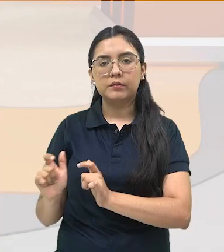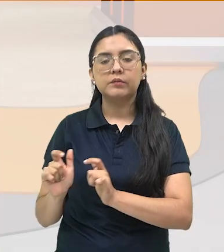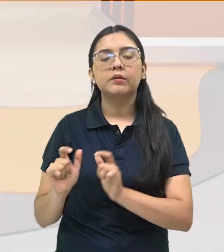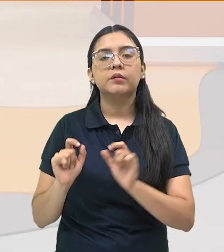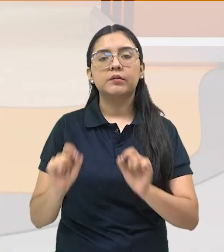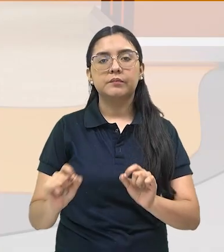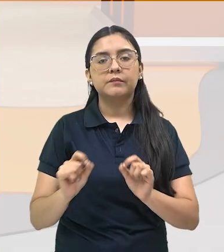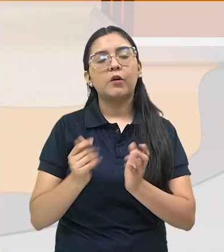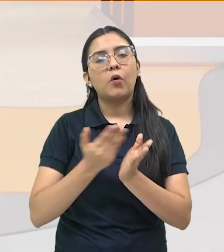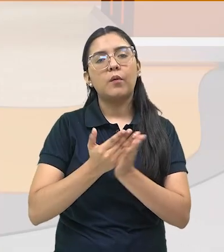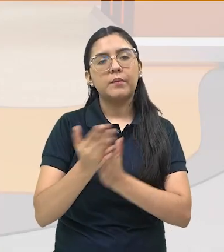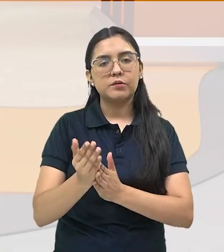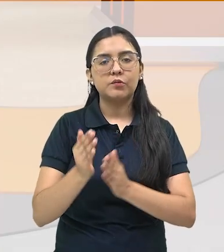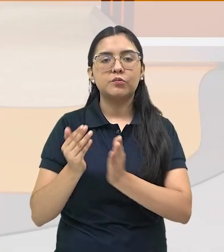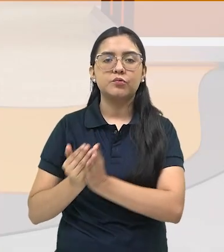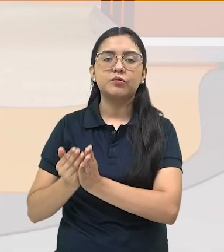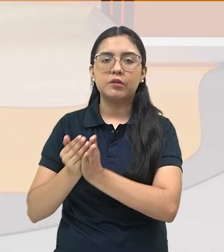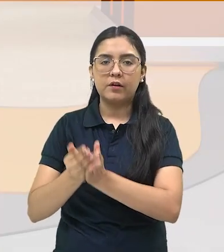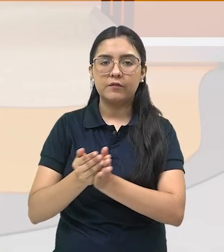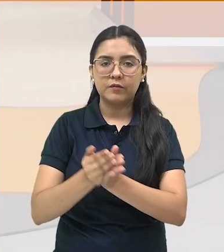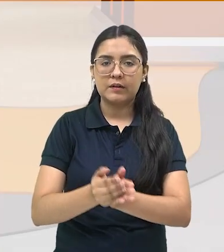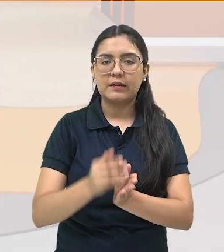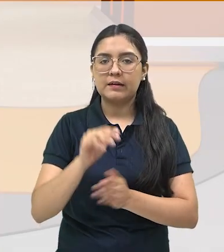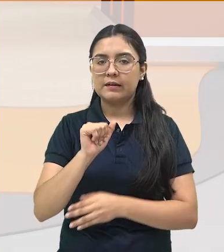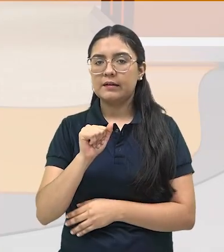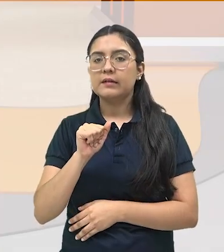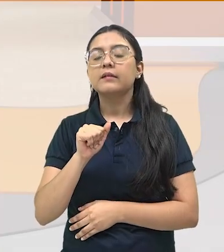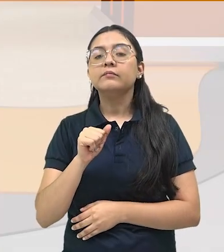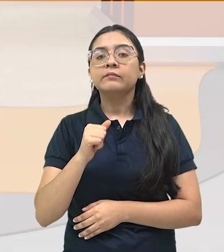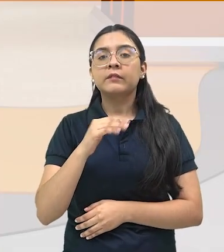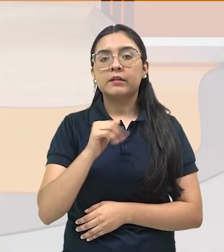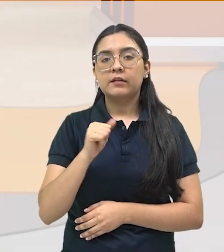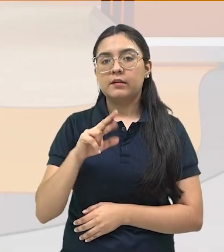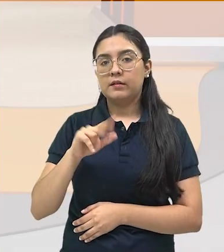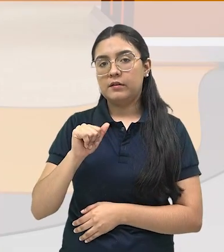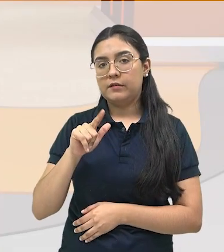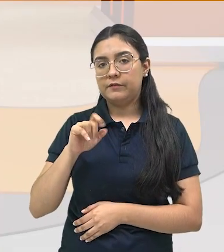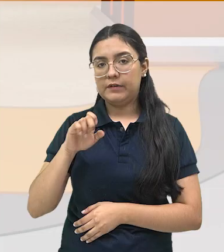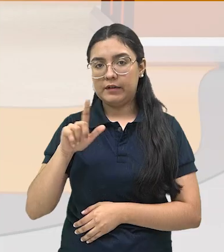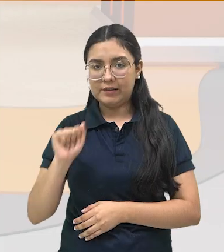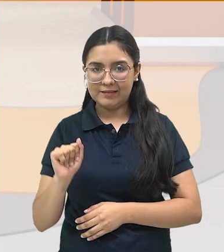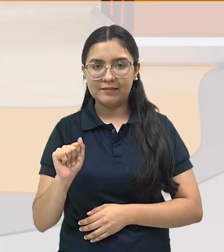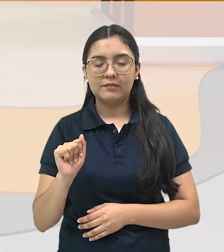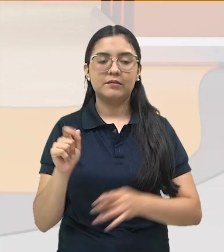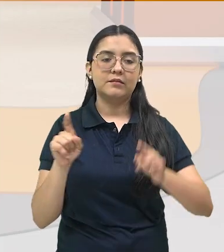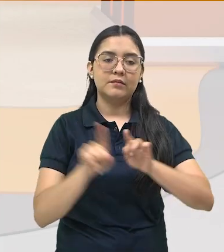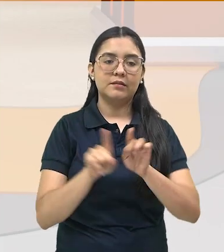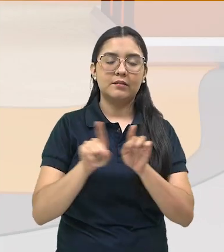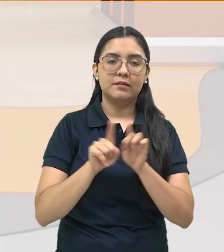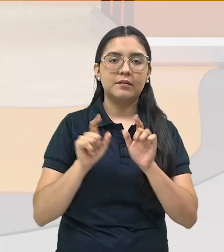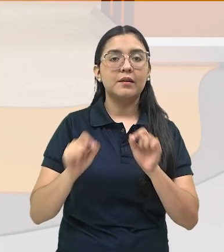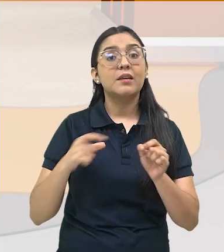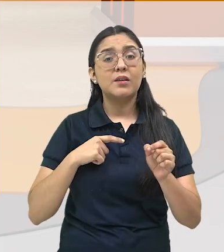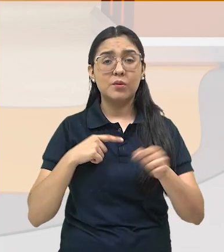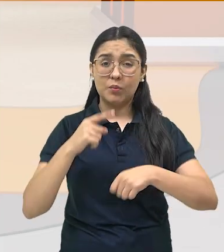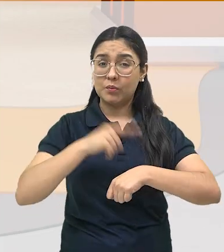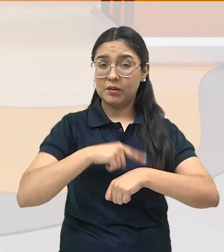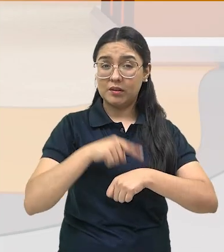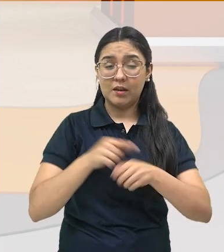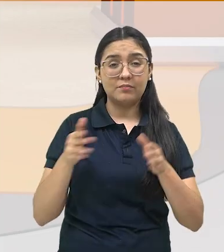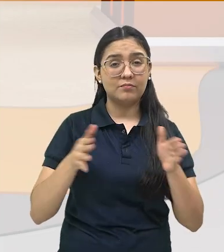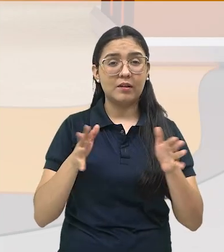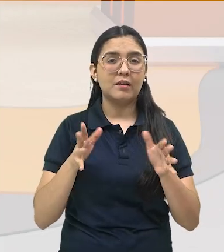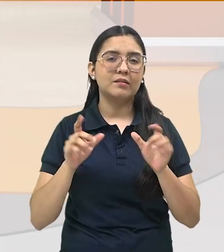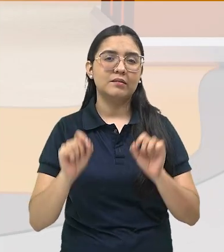por exemplo, dos navios à vela, né, das caravelas, por exemplo. E o tempo desses meios de transporte, eles andam ali